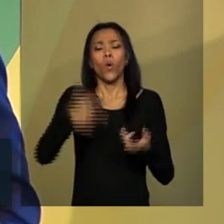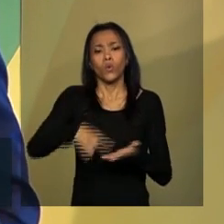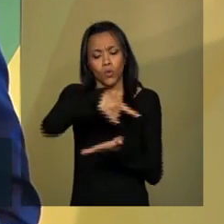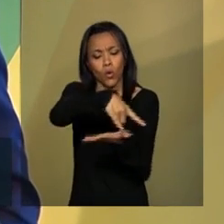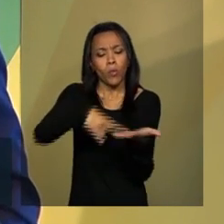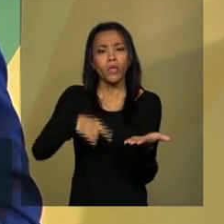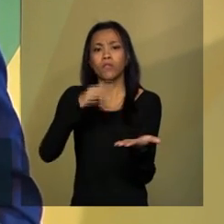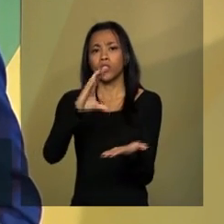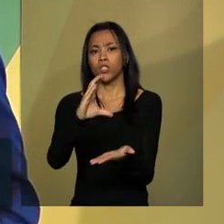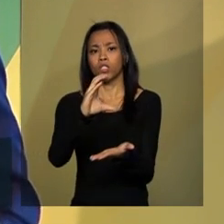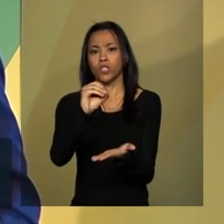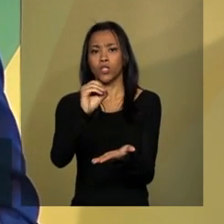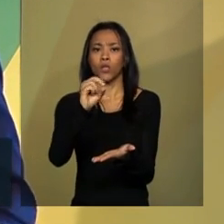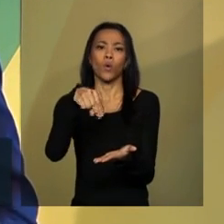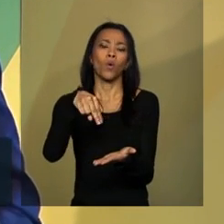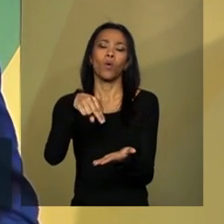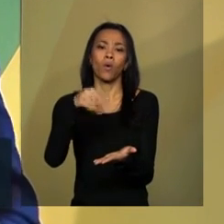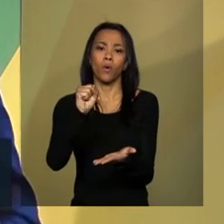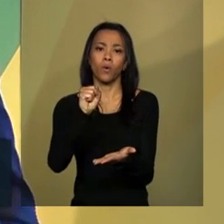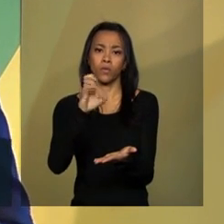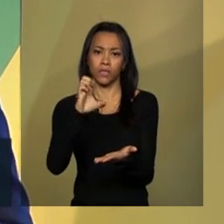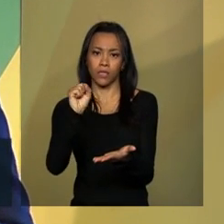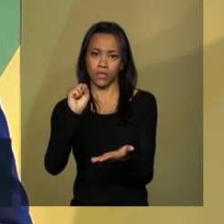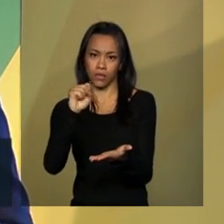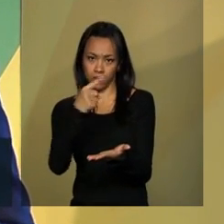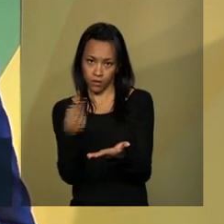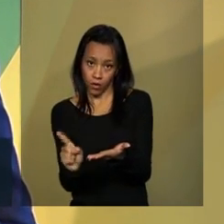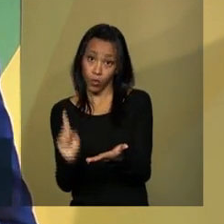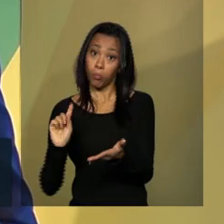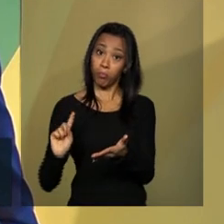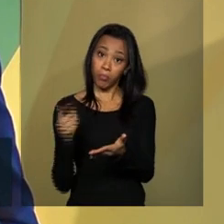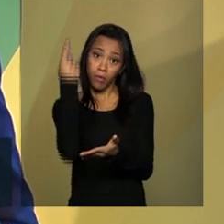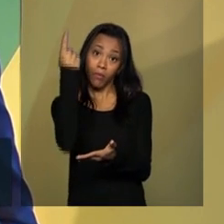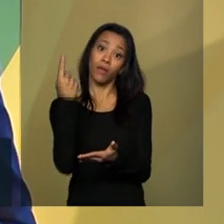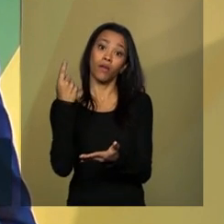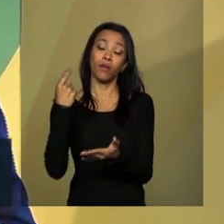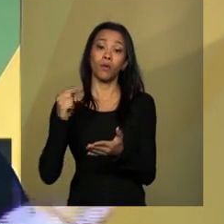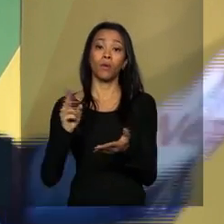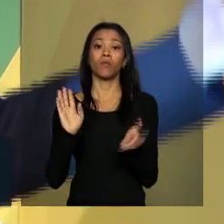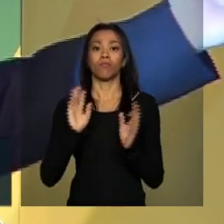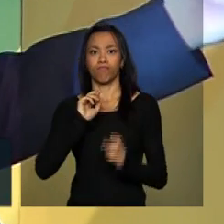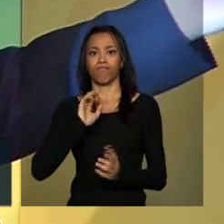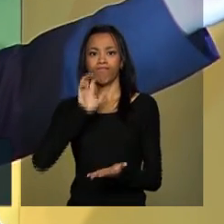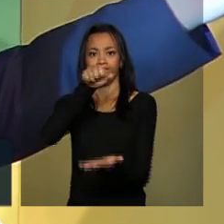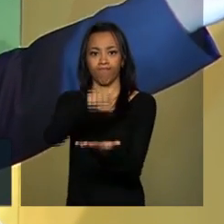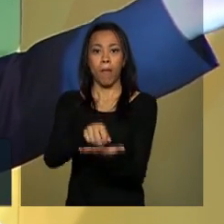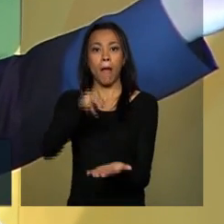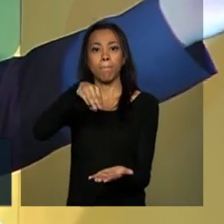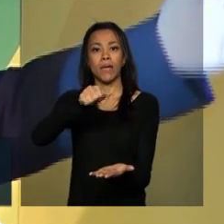primeiro mandato da presidente Dilma foi mais alto do que os dos 16 anos anteriores a isso.